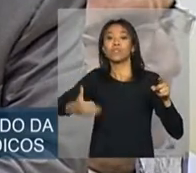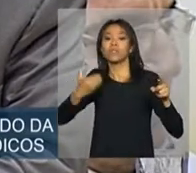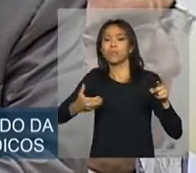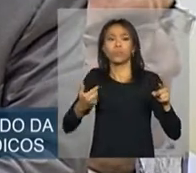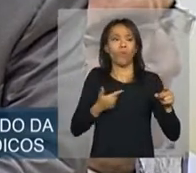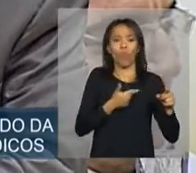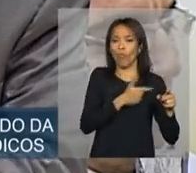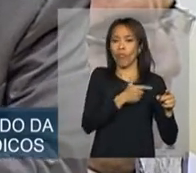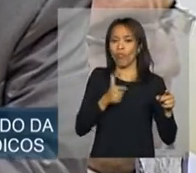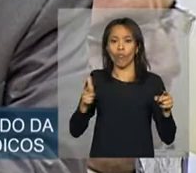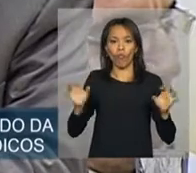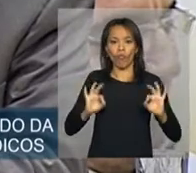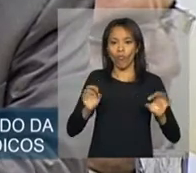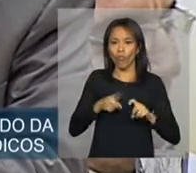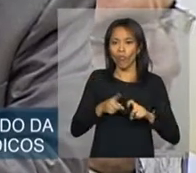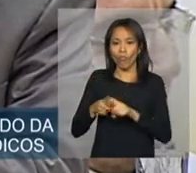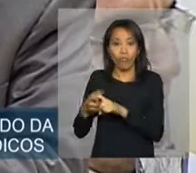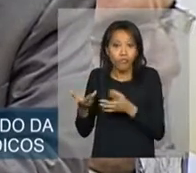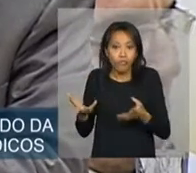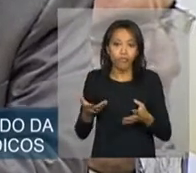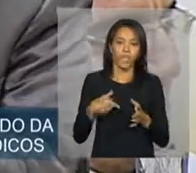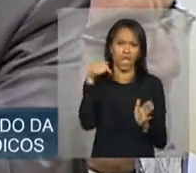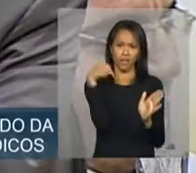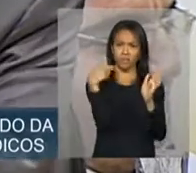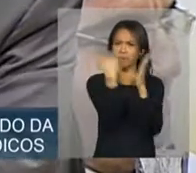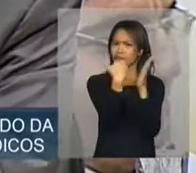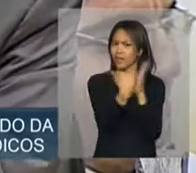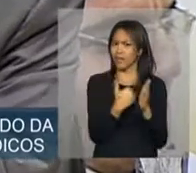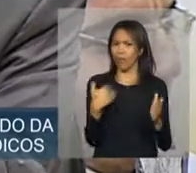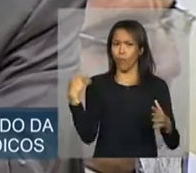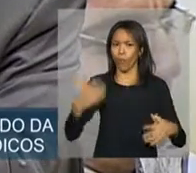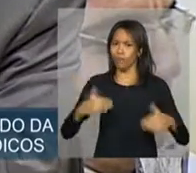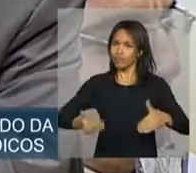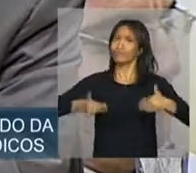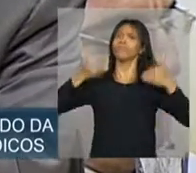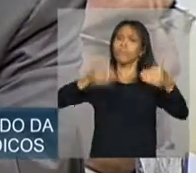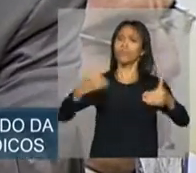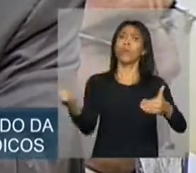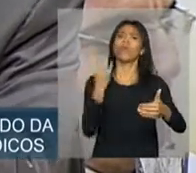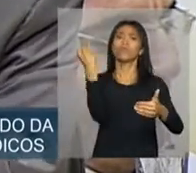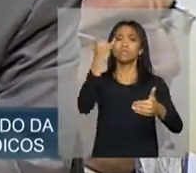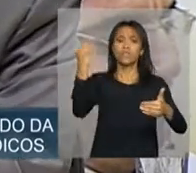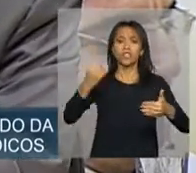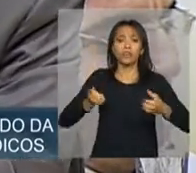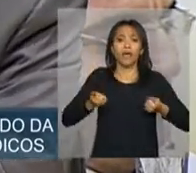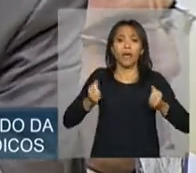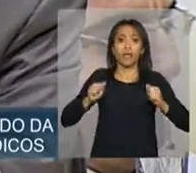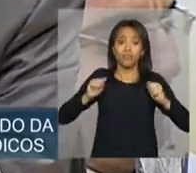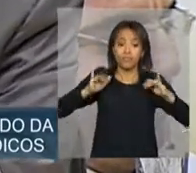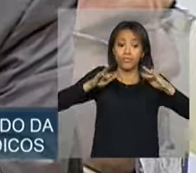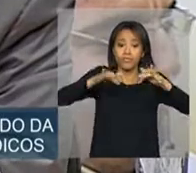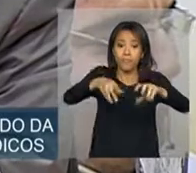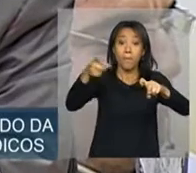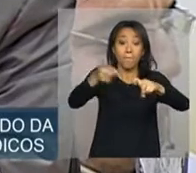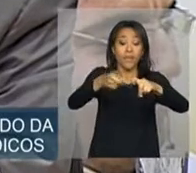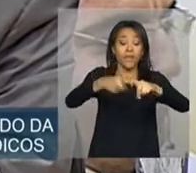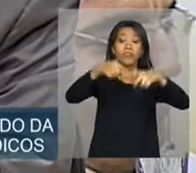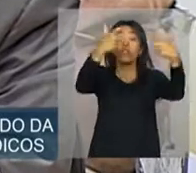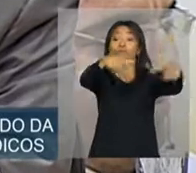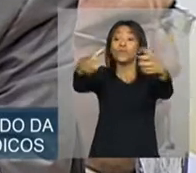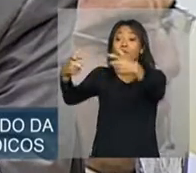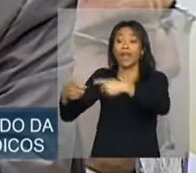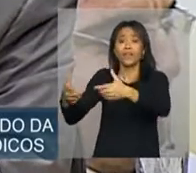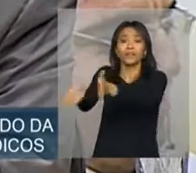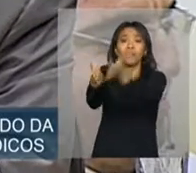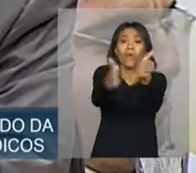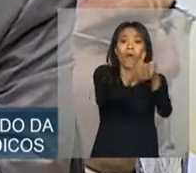médico então esse programa tá dando um passo importante para levar médicos para atenção básica em áreas carentes do